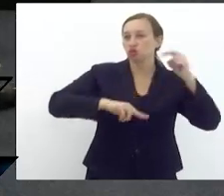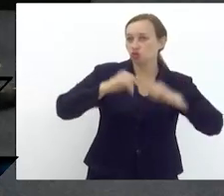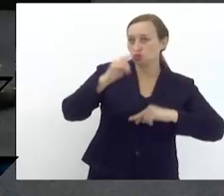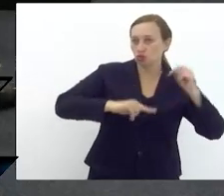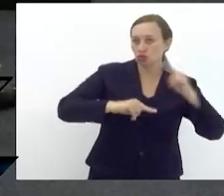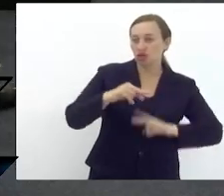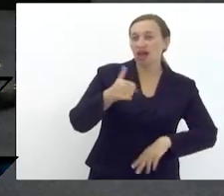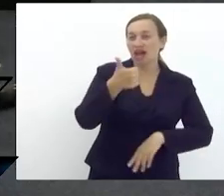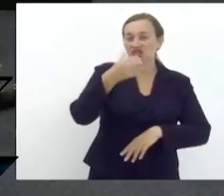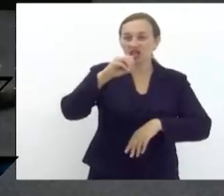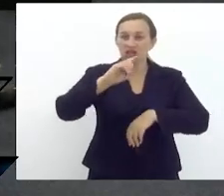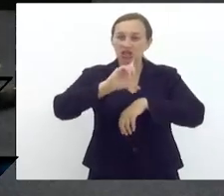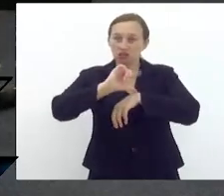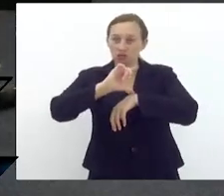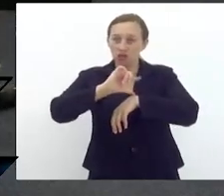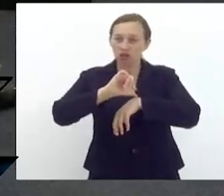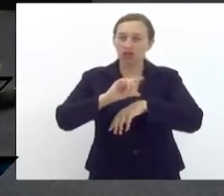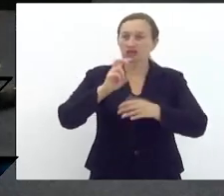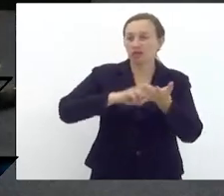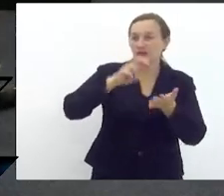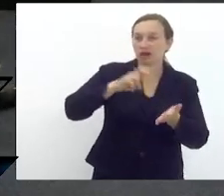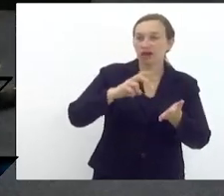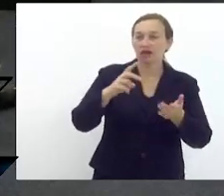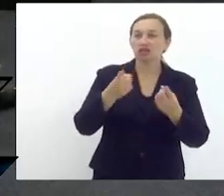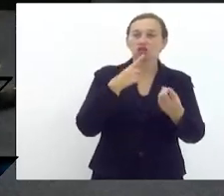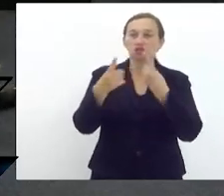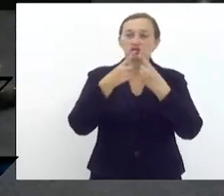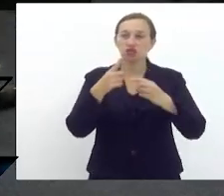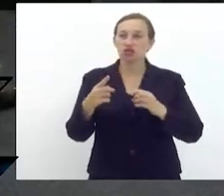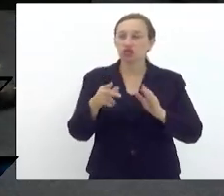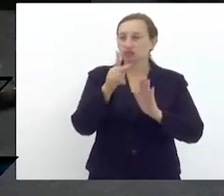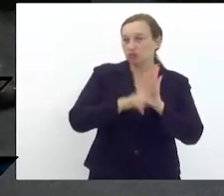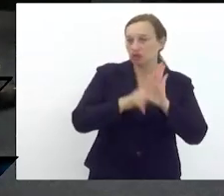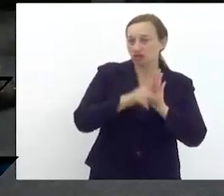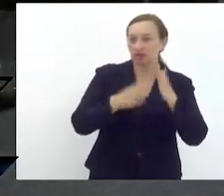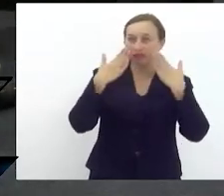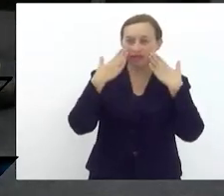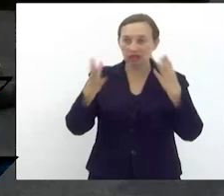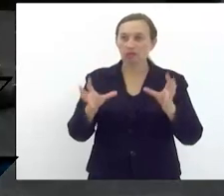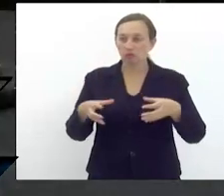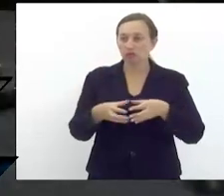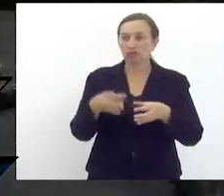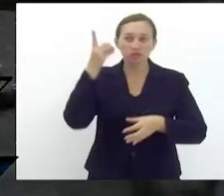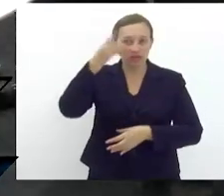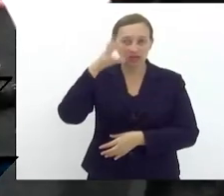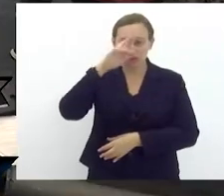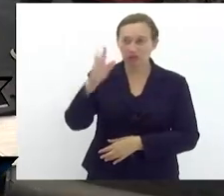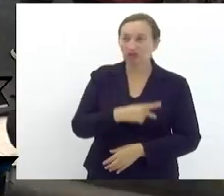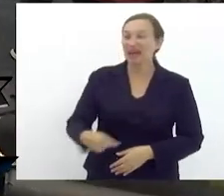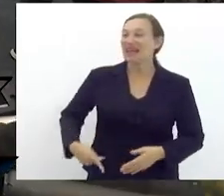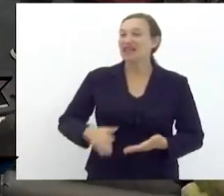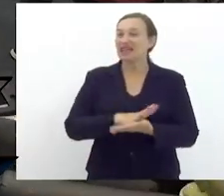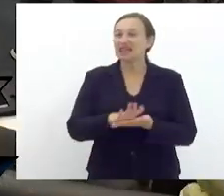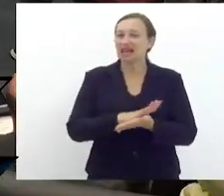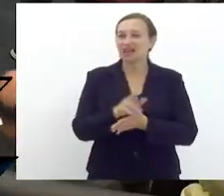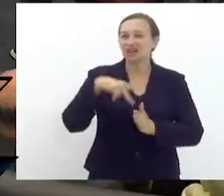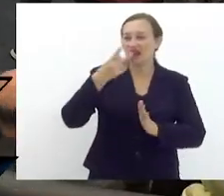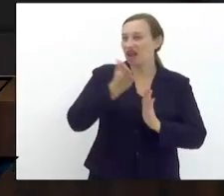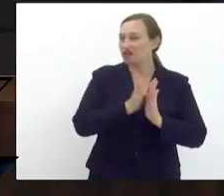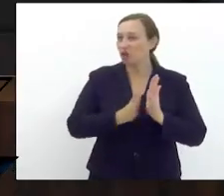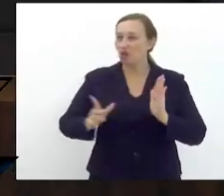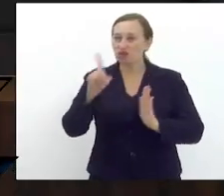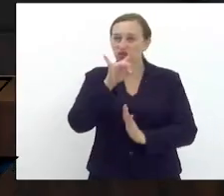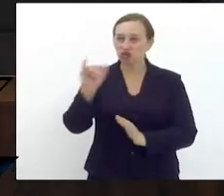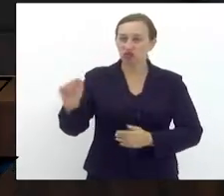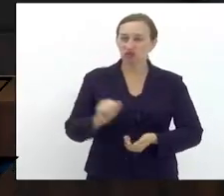possa debater esse projeto apresentado por esse conjunto de Deputados presidente nada mais a venda tratar na